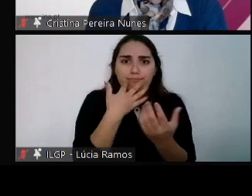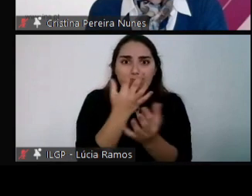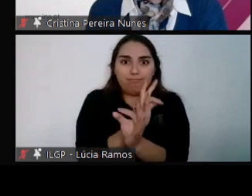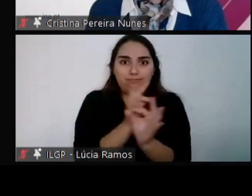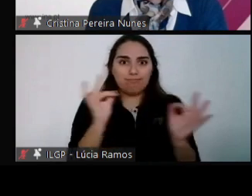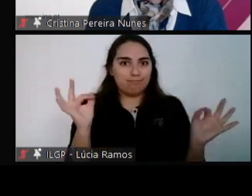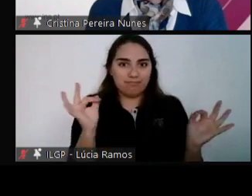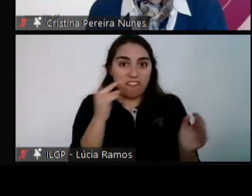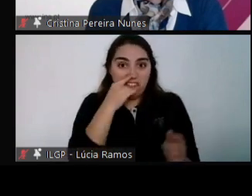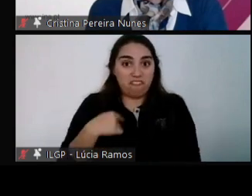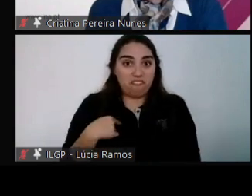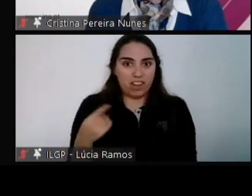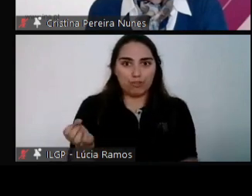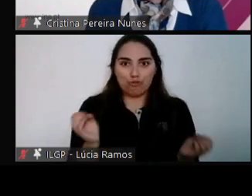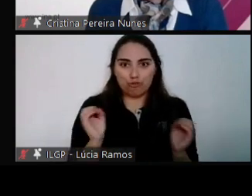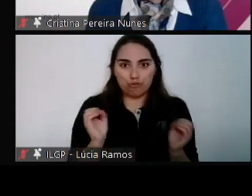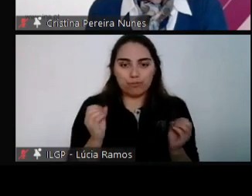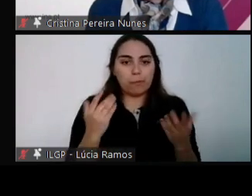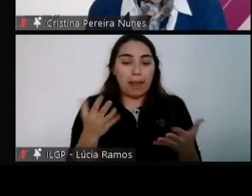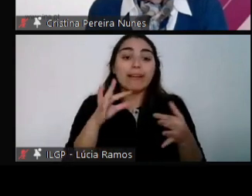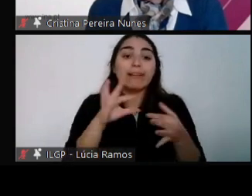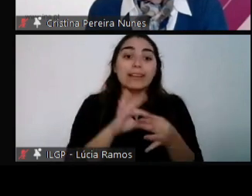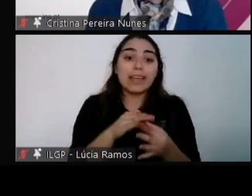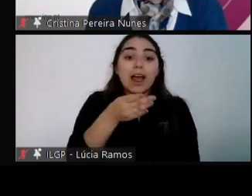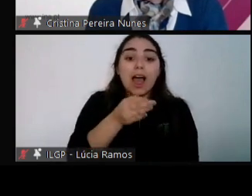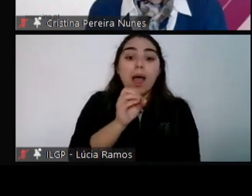Relativamente ao Power BI, tanto o inicial